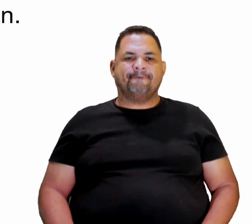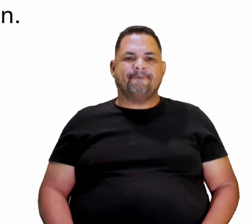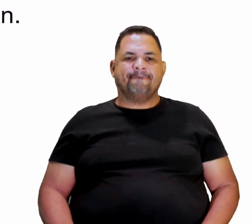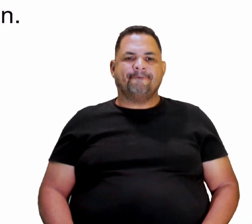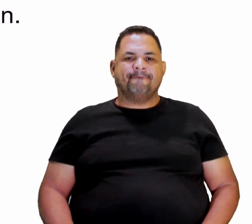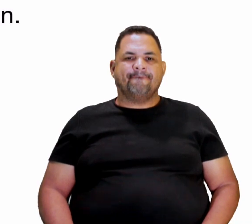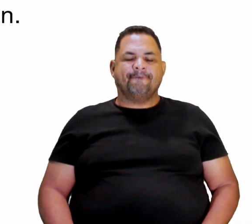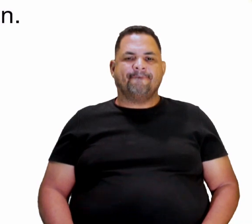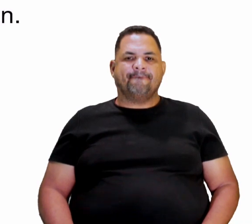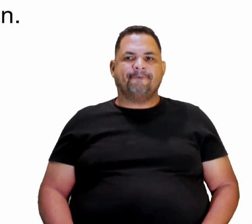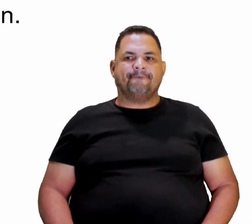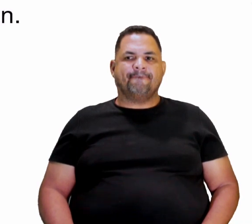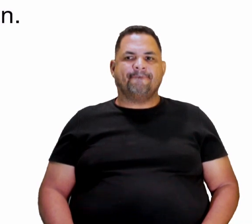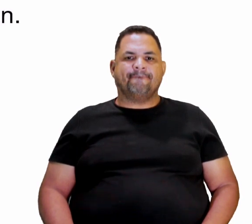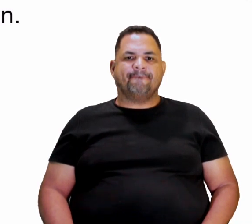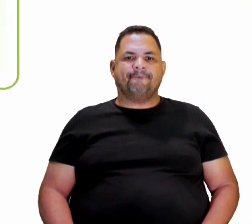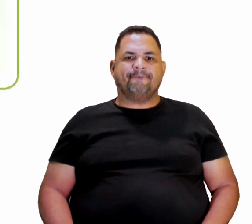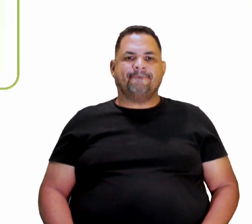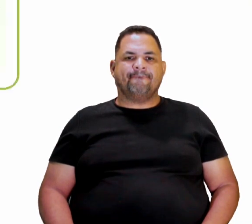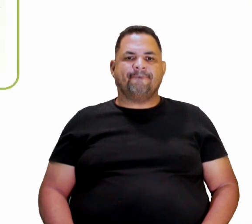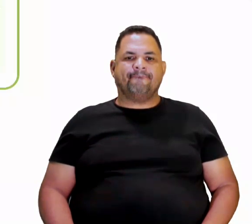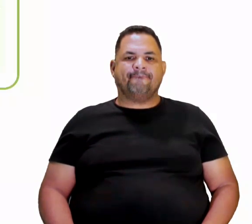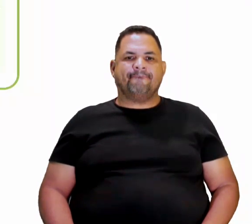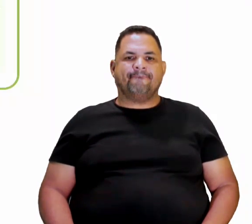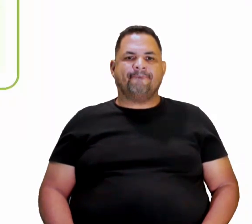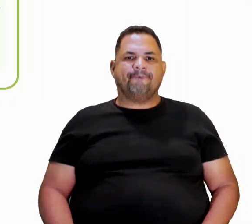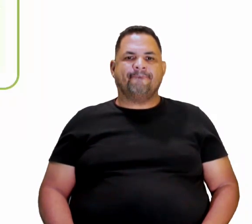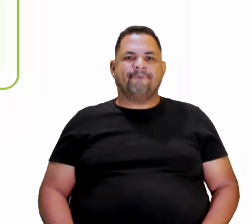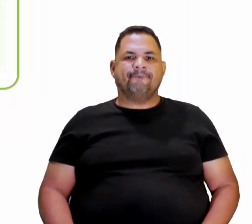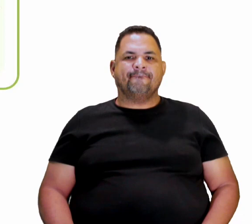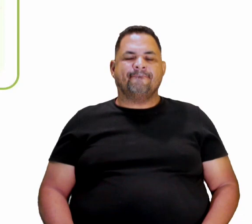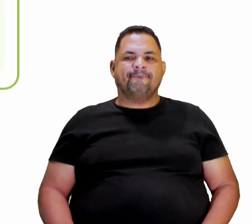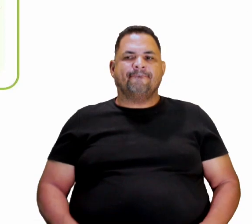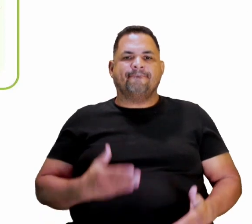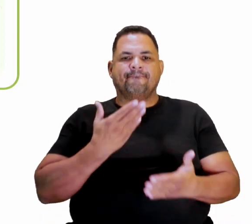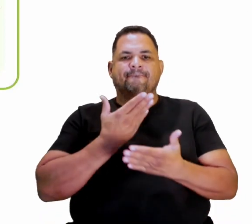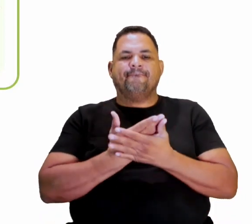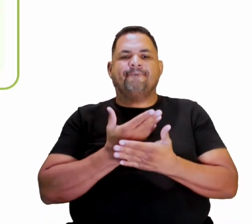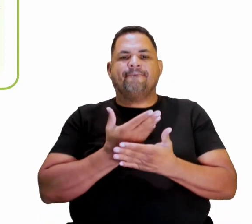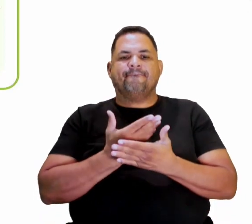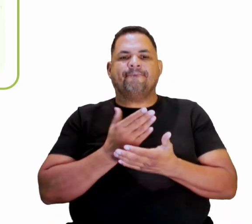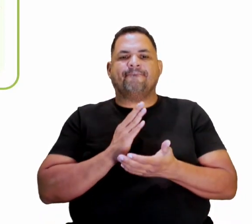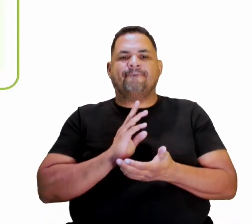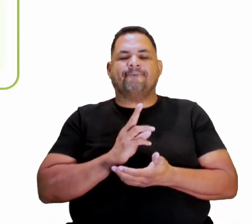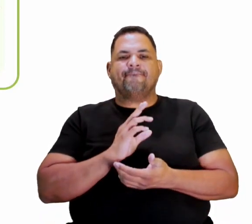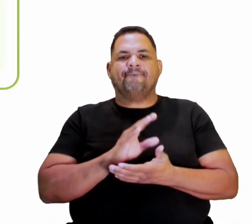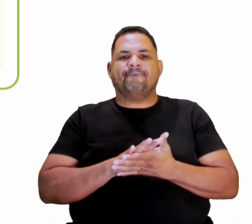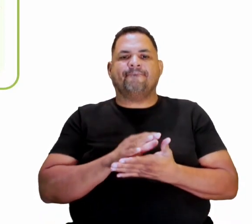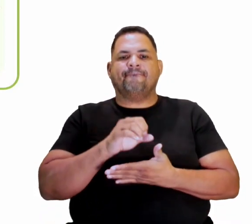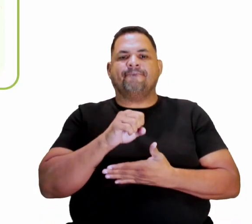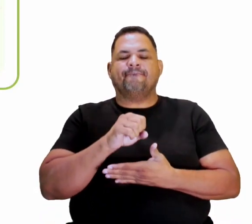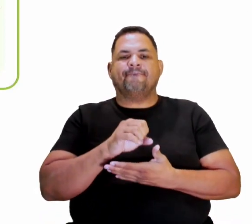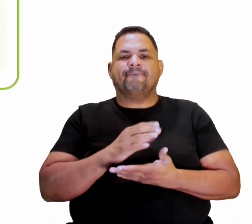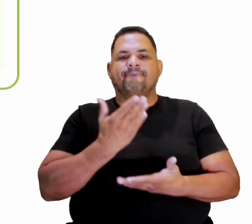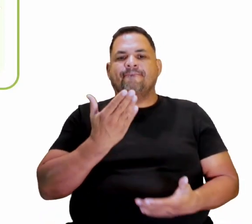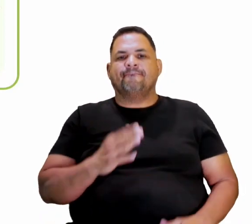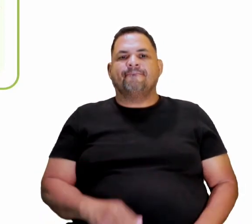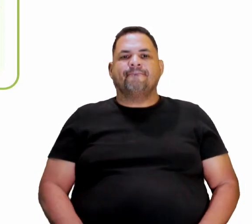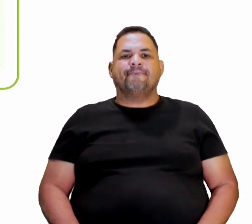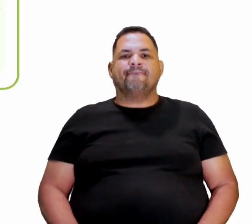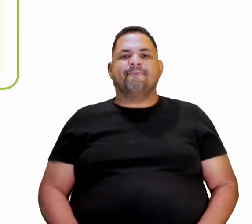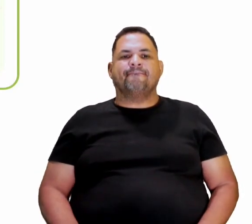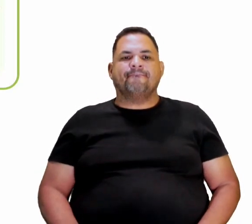Aí sim, vamos lá para a nossa aula, aliás, para a nossa aula não, para a questão do health